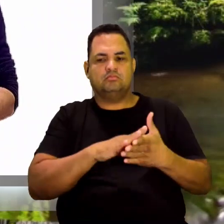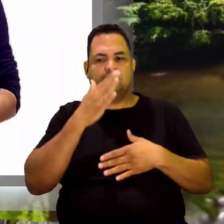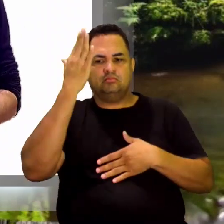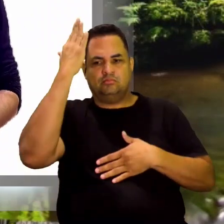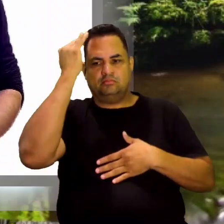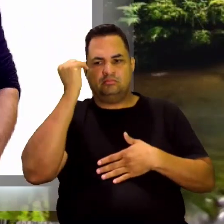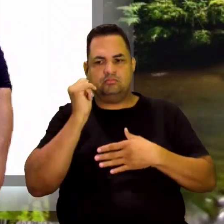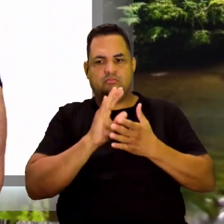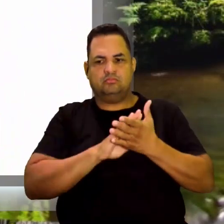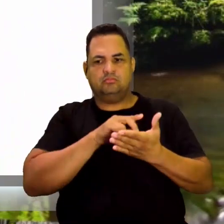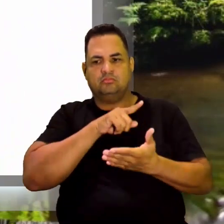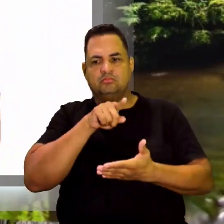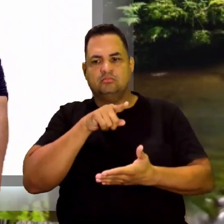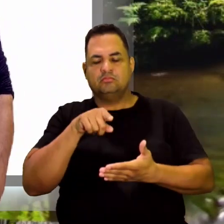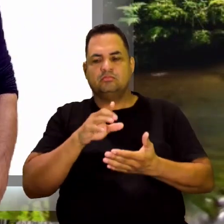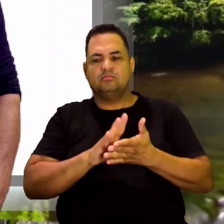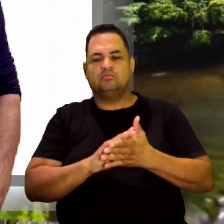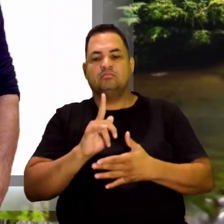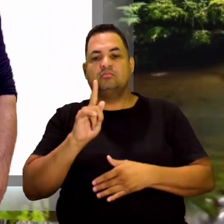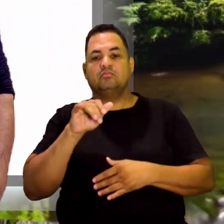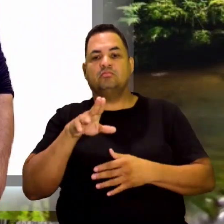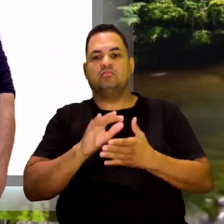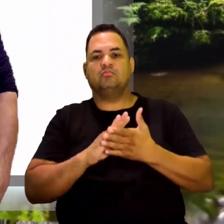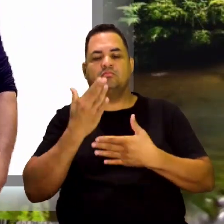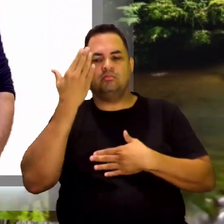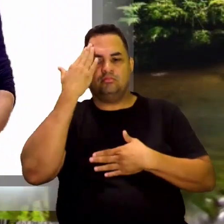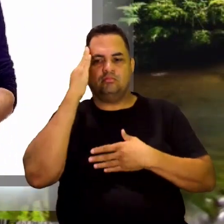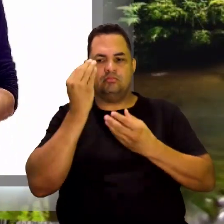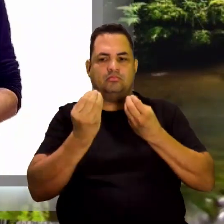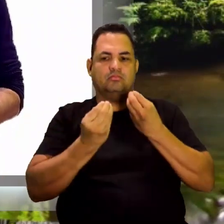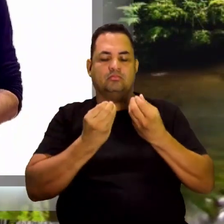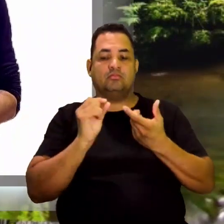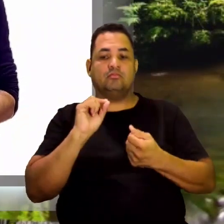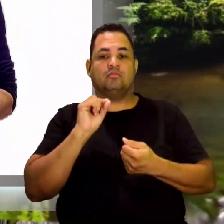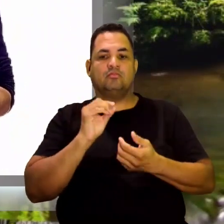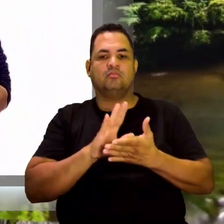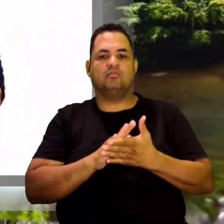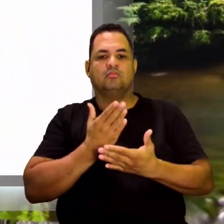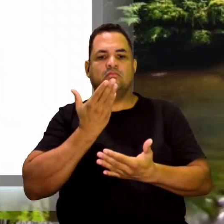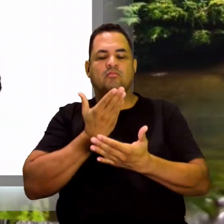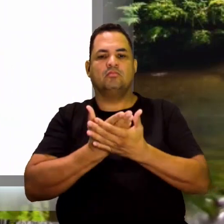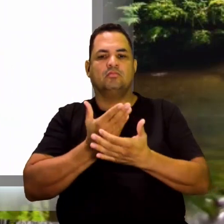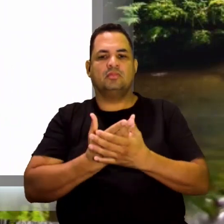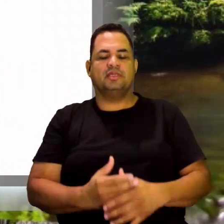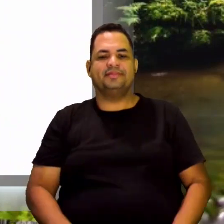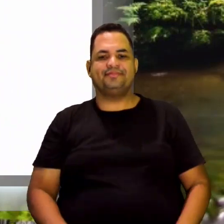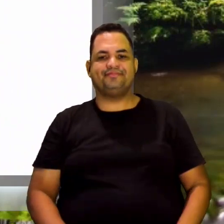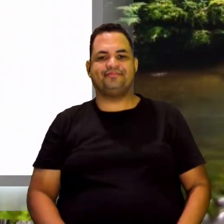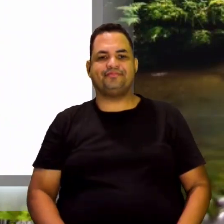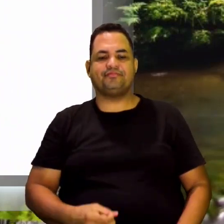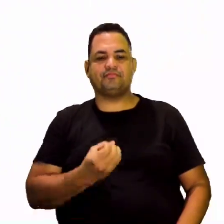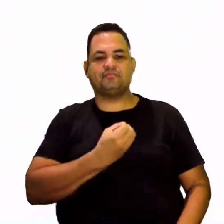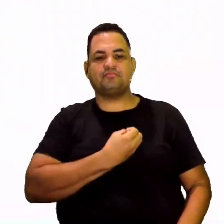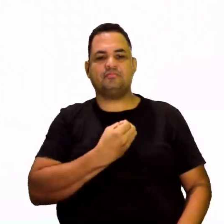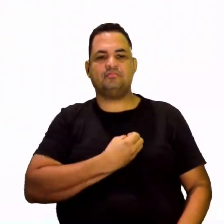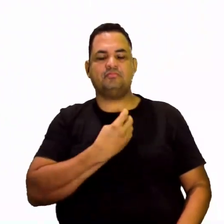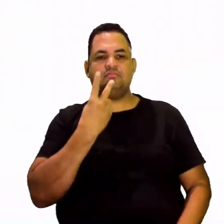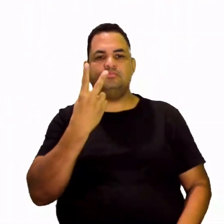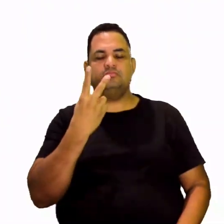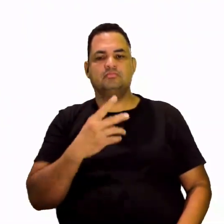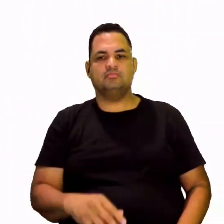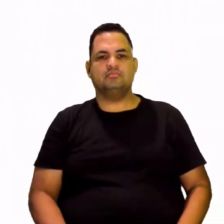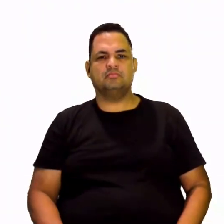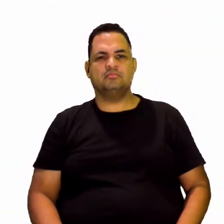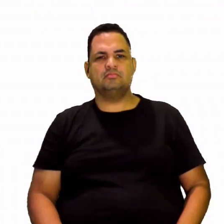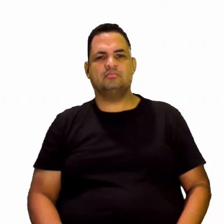saber, você sequenciar o genoma desse ser vivo para você entender com quem você está lidando, tá bom? Então, questão 2, joga na